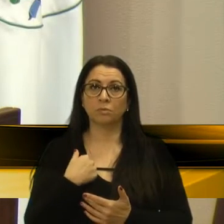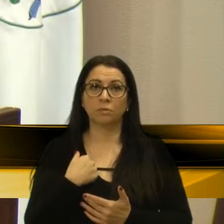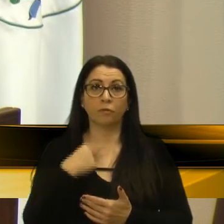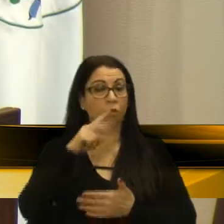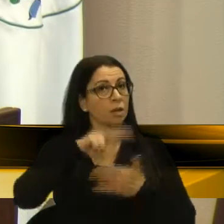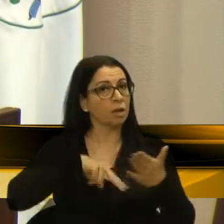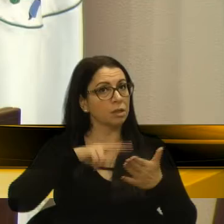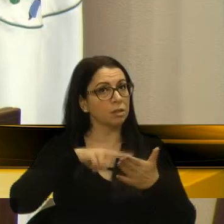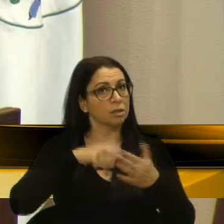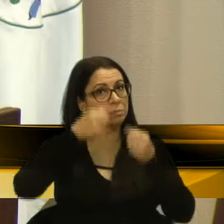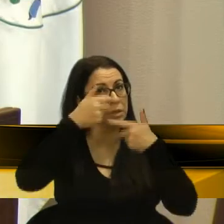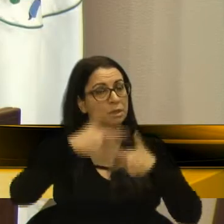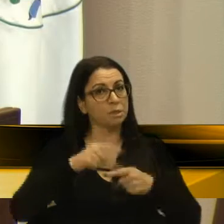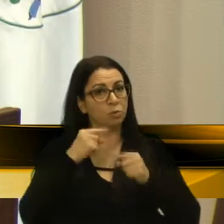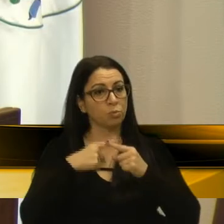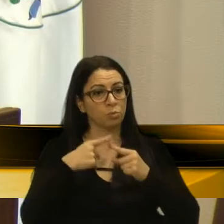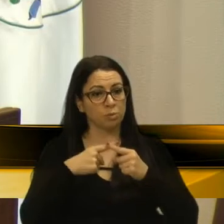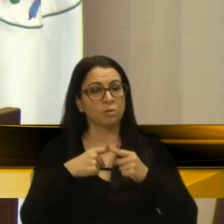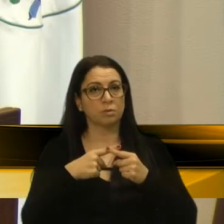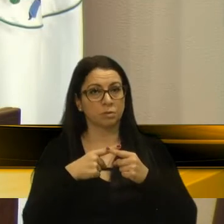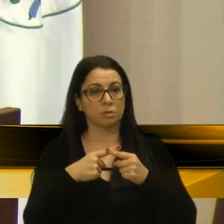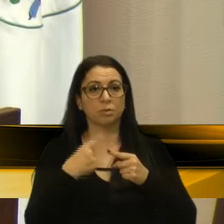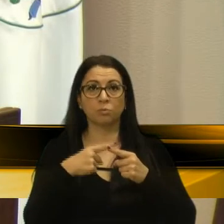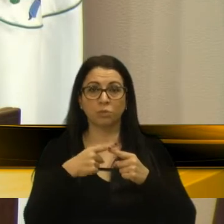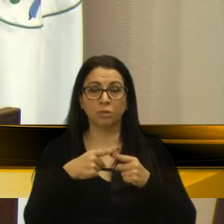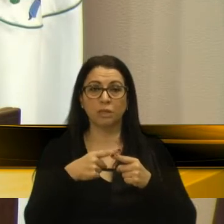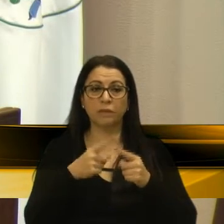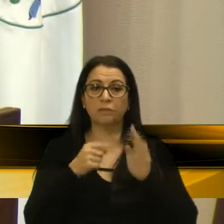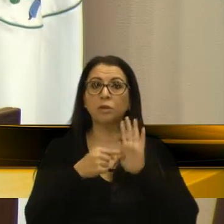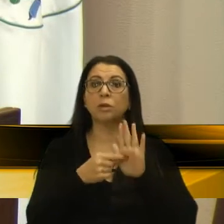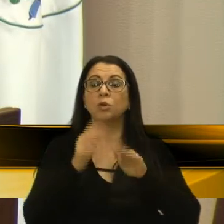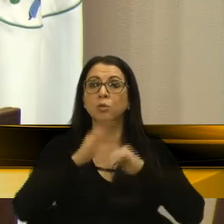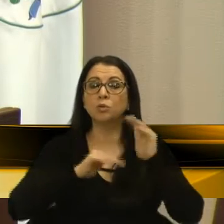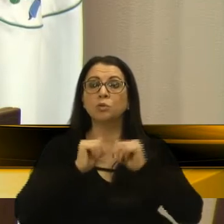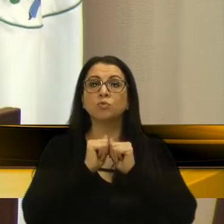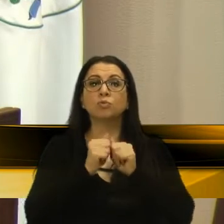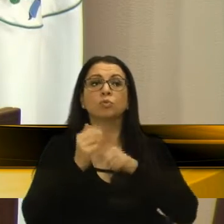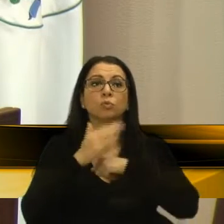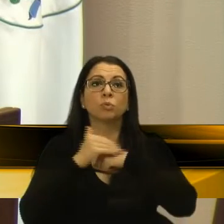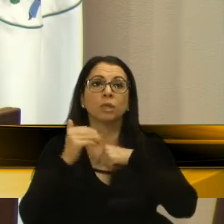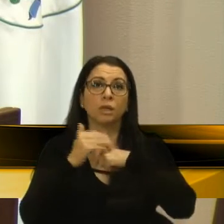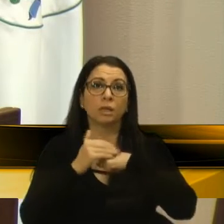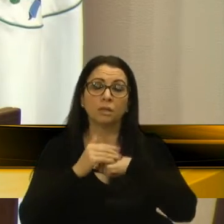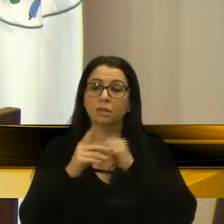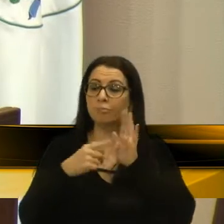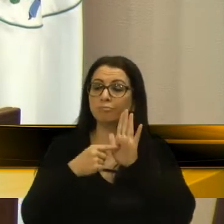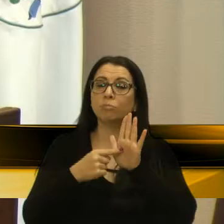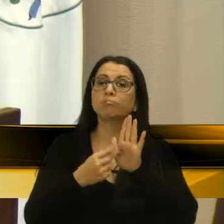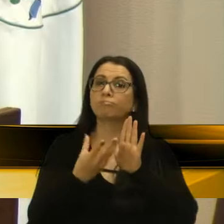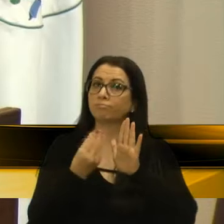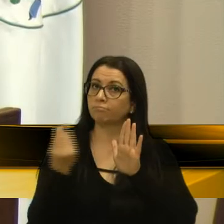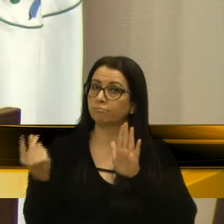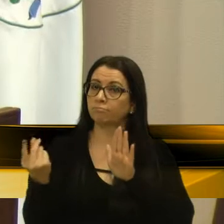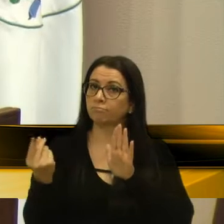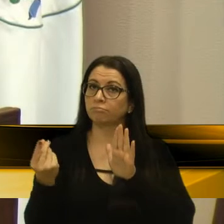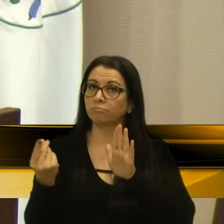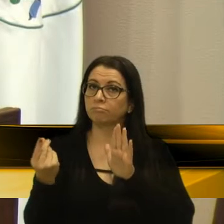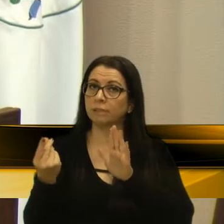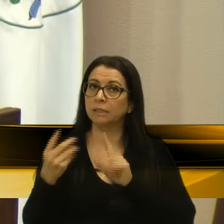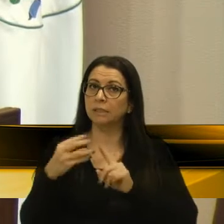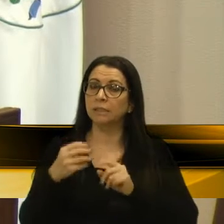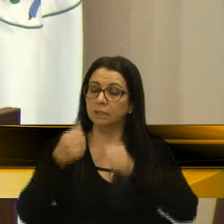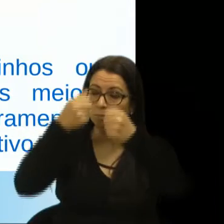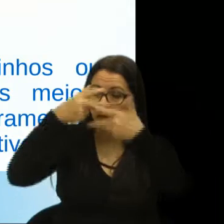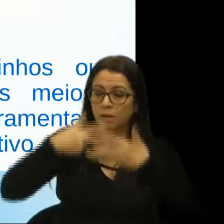ler a exposição de motivos, porque ela foi construída com muito carinho e ela reflete muito, acho que ela fundamenta